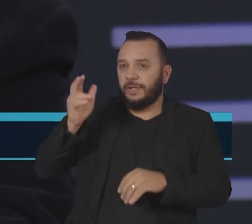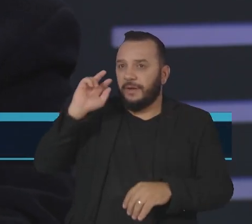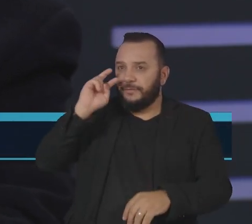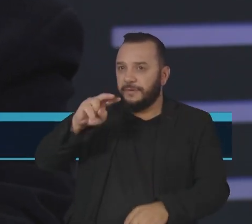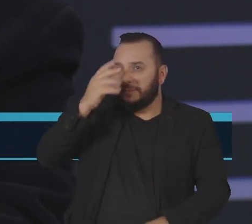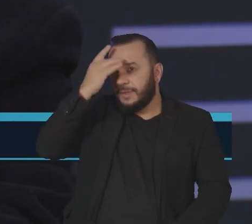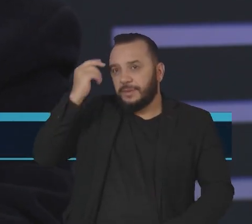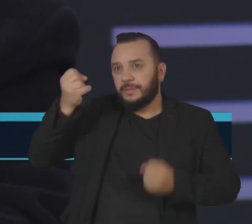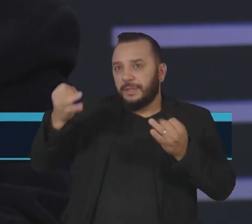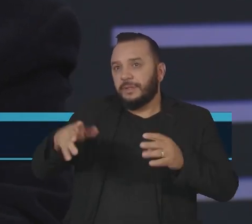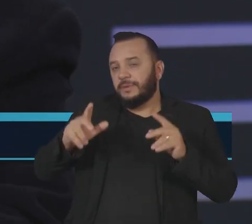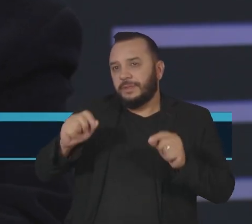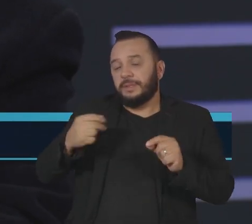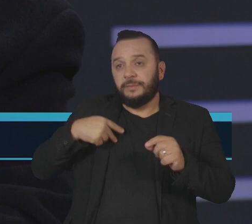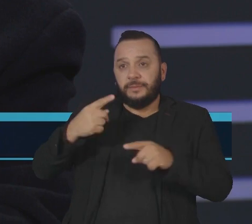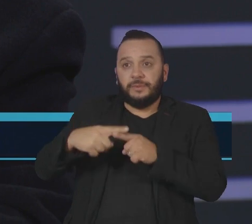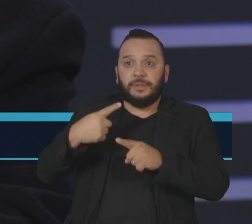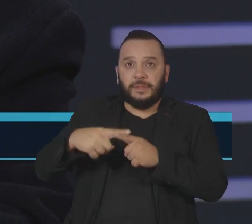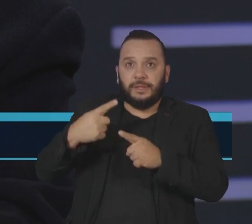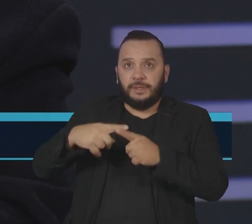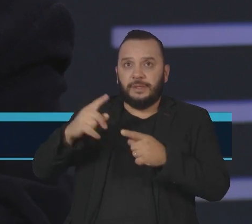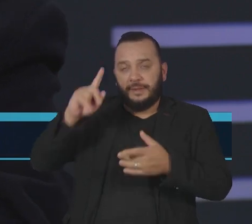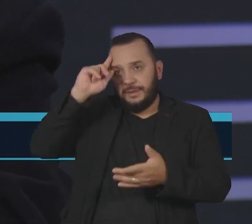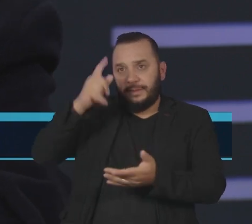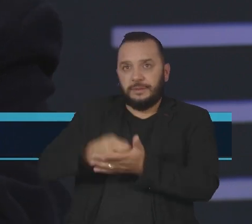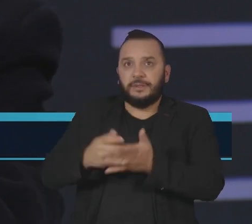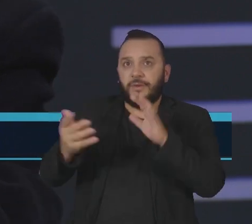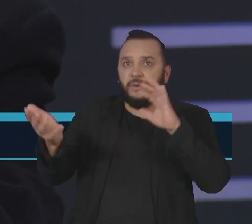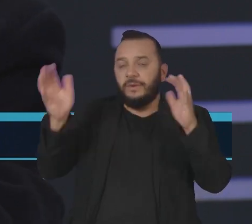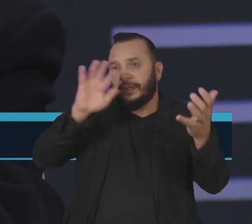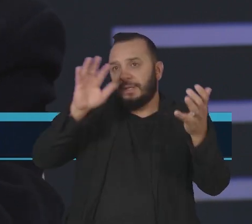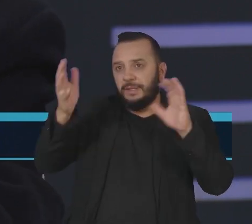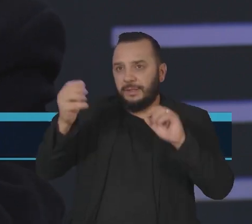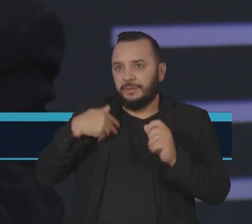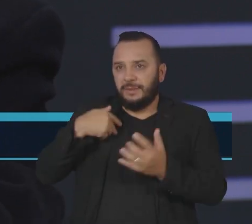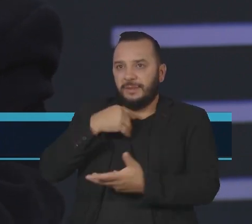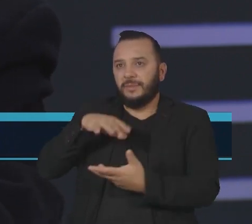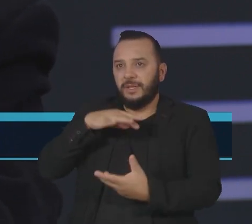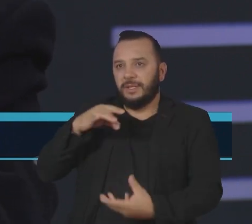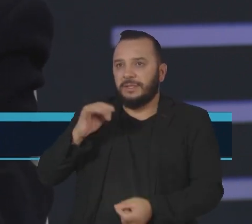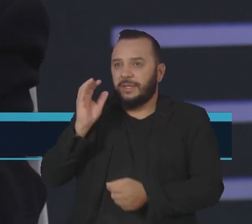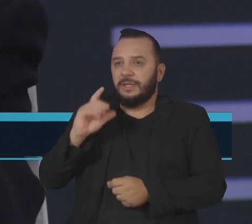quê? Porque as decisões sobre o clima, a democracia tem uma soberania lenta,